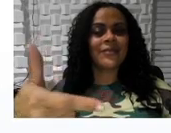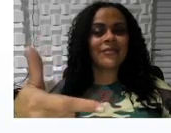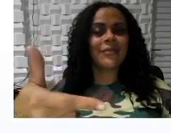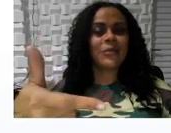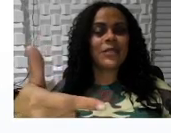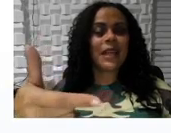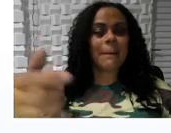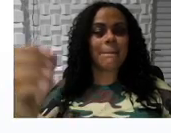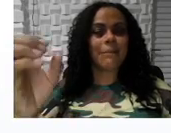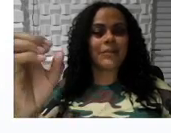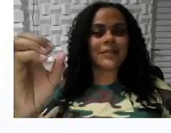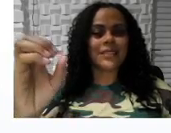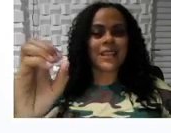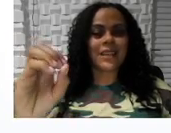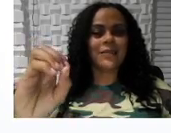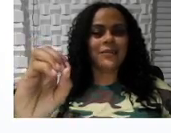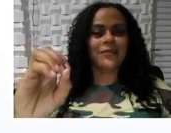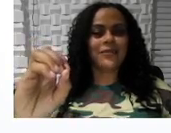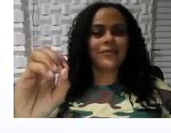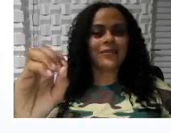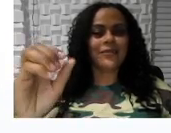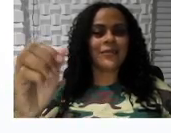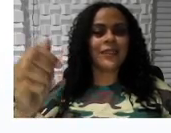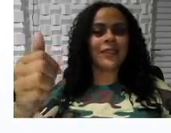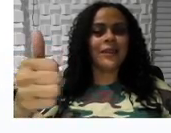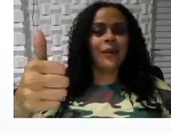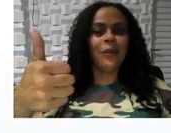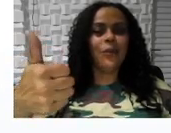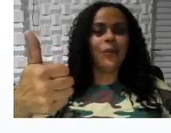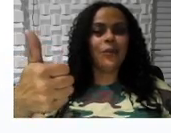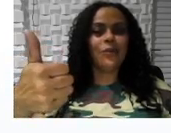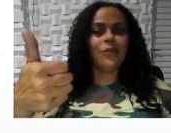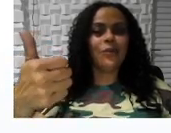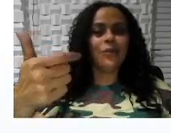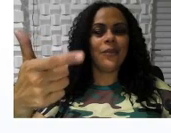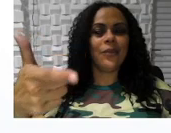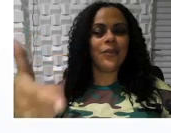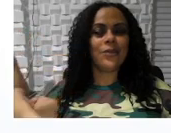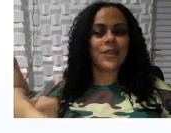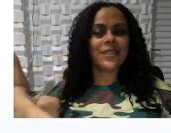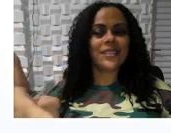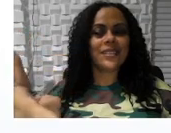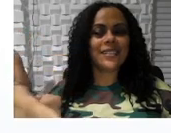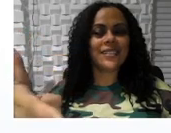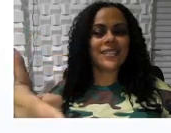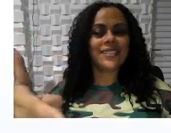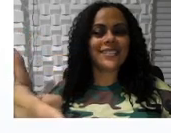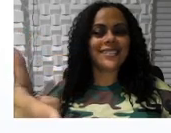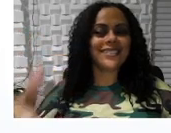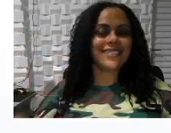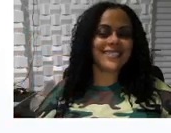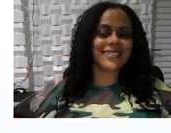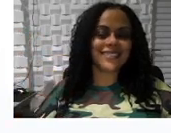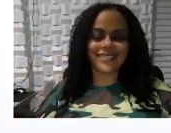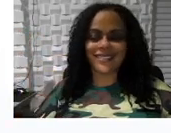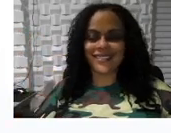Vamos lá. 0, 1, 2.